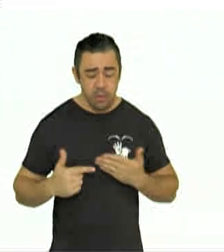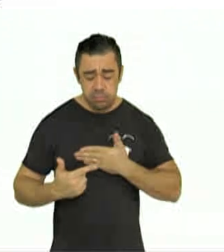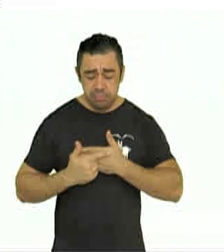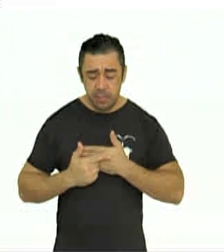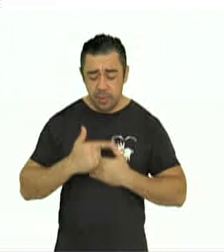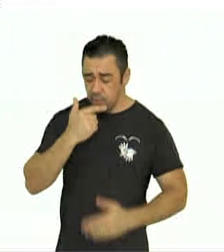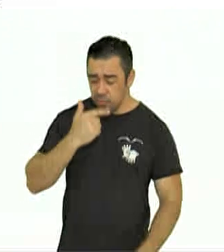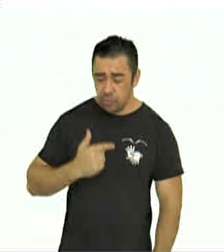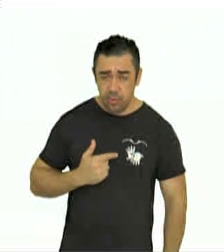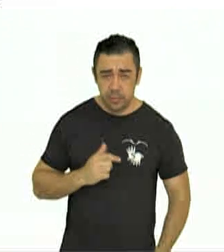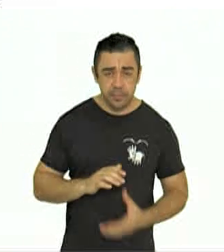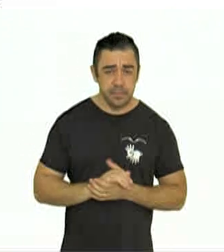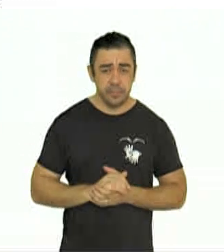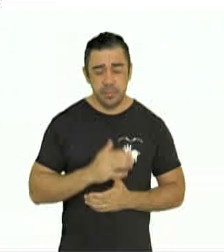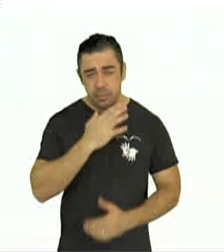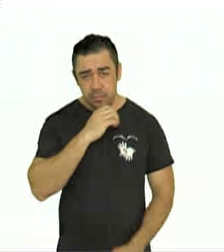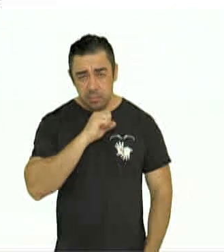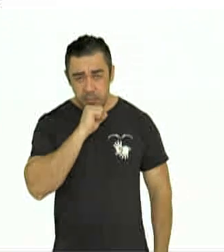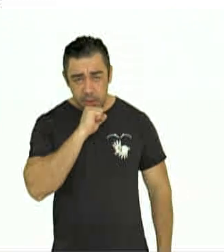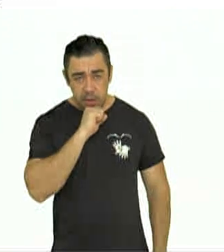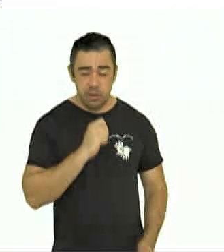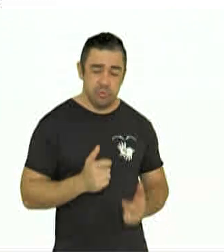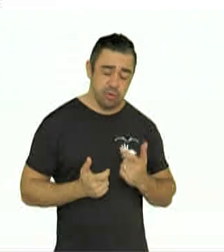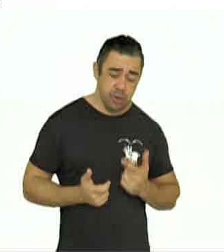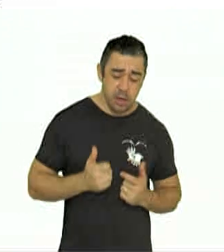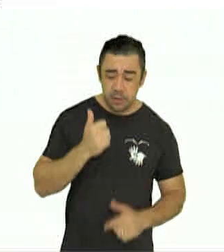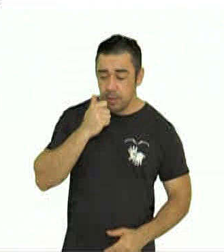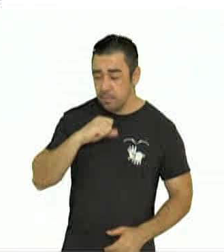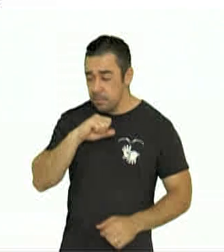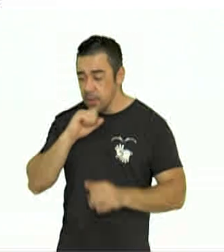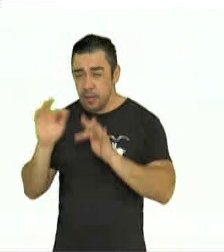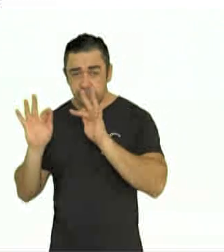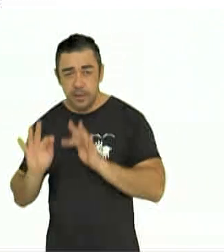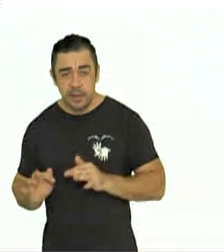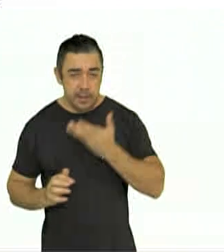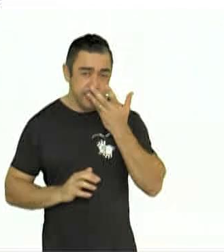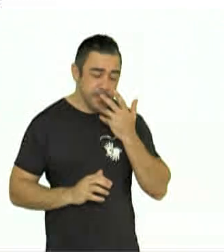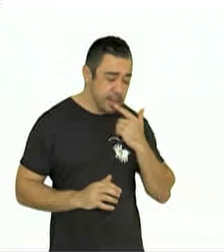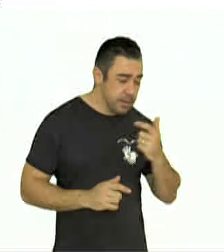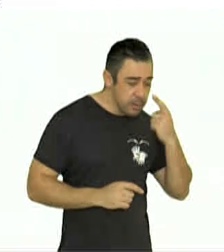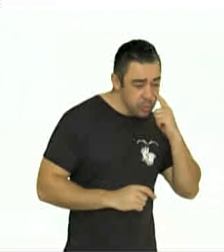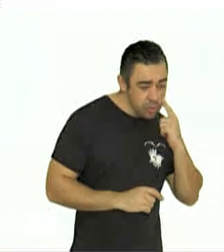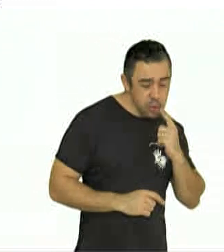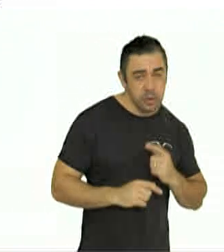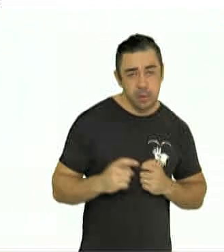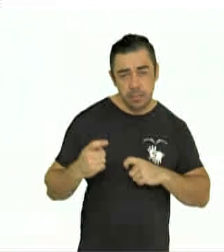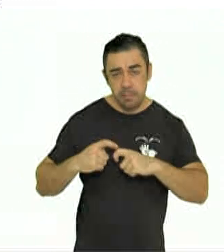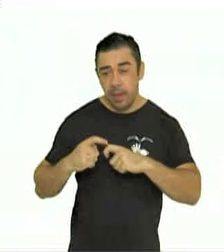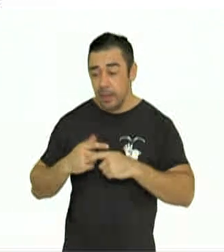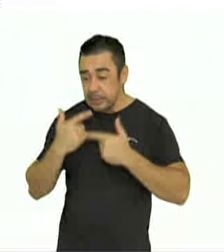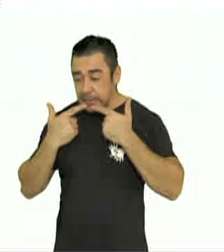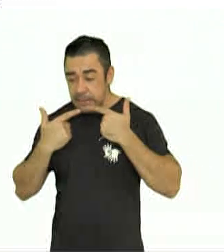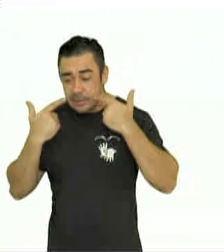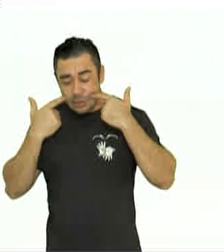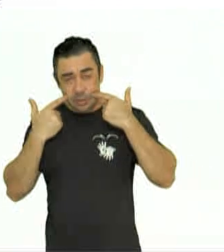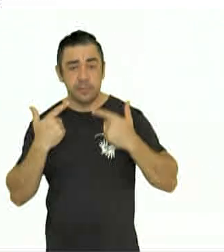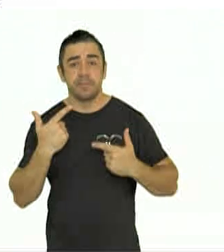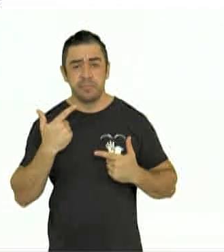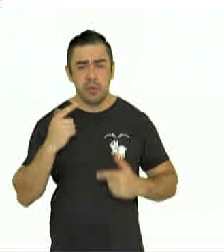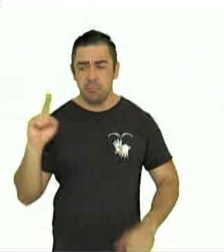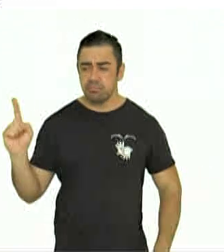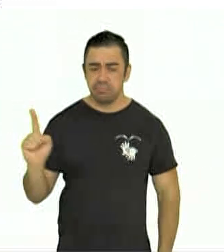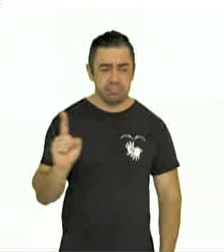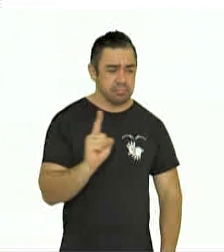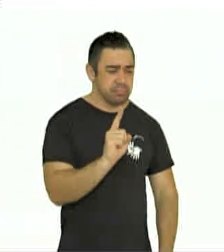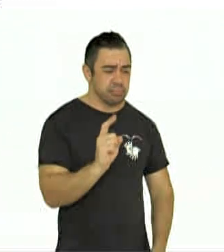representamos. O pai angustiado, a mãe feliz, a criança chorando, o médico sorridente, o vulto desconhecido